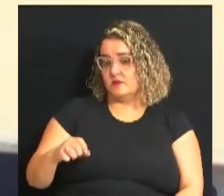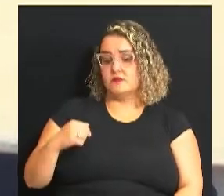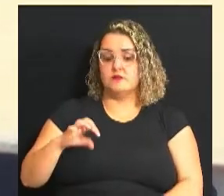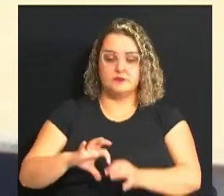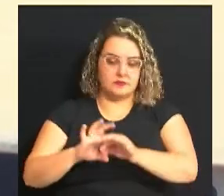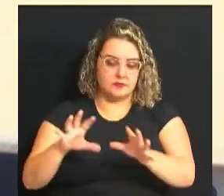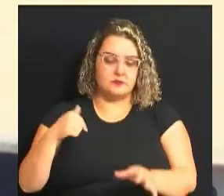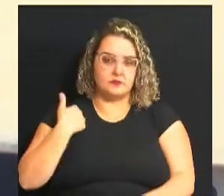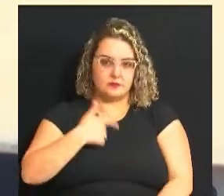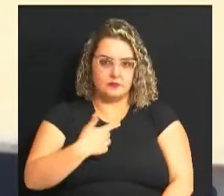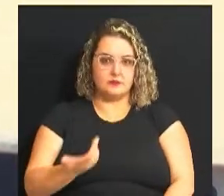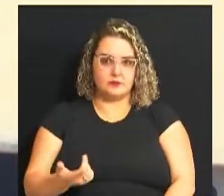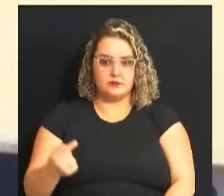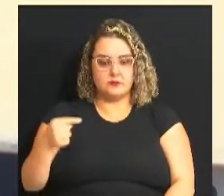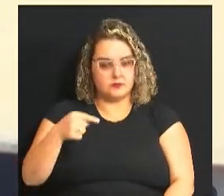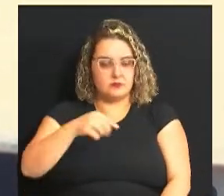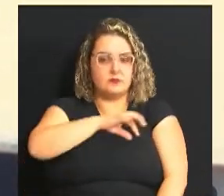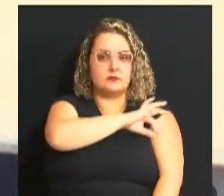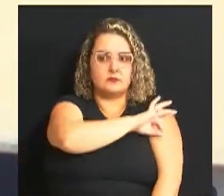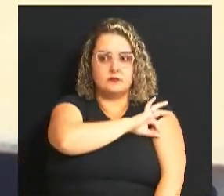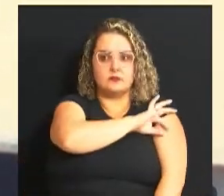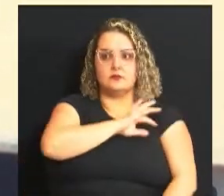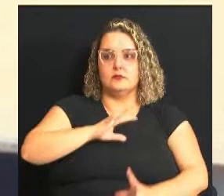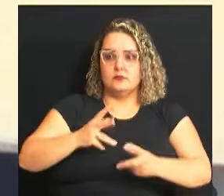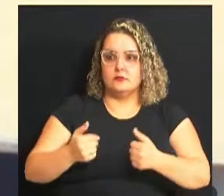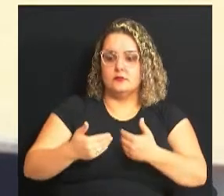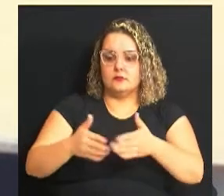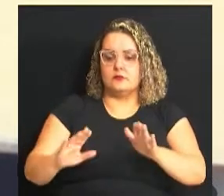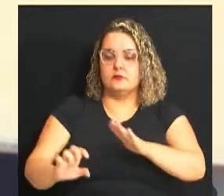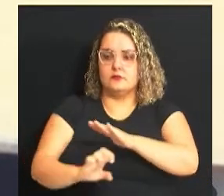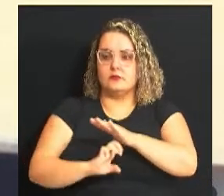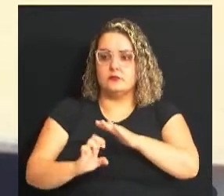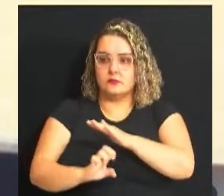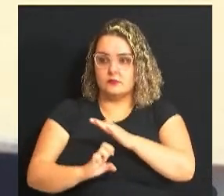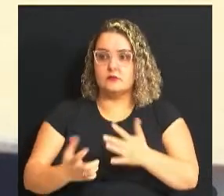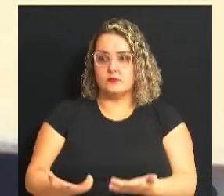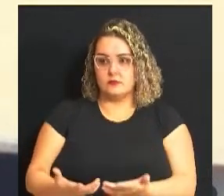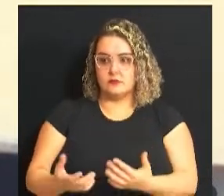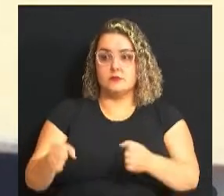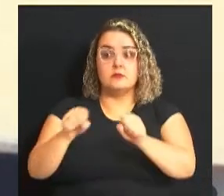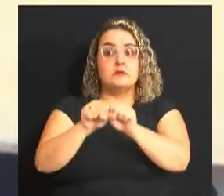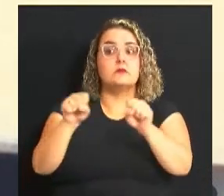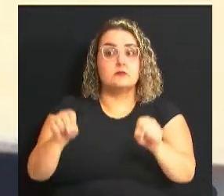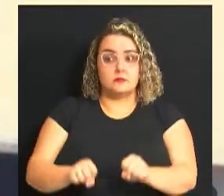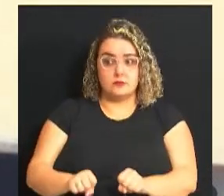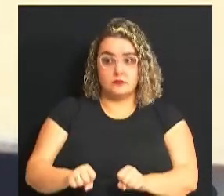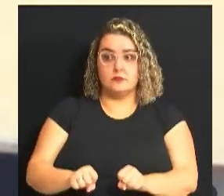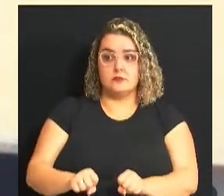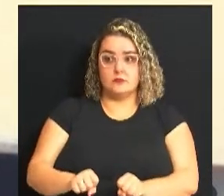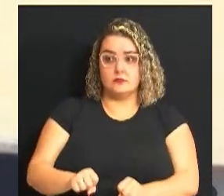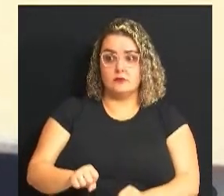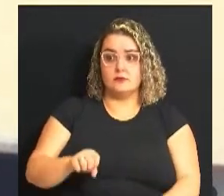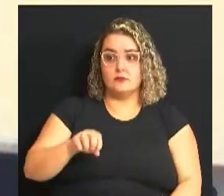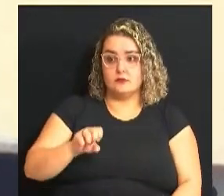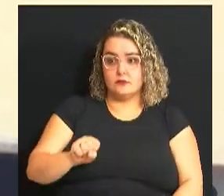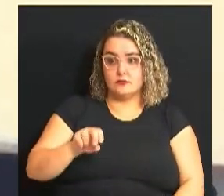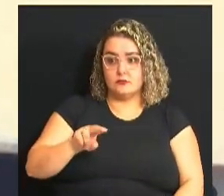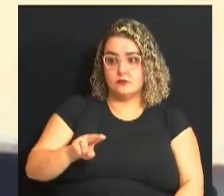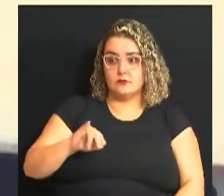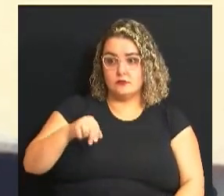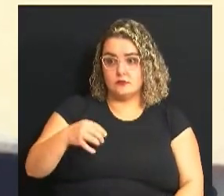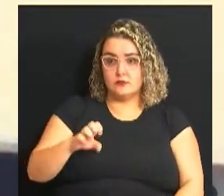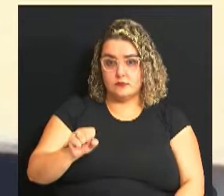de empresa, ela tem a sua entrada pela viabilidade com o sistema Rede Sim da JUSCESP. Então, passa por